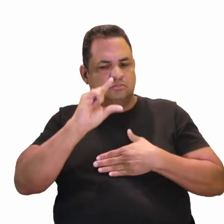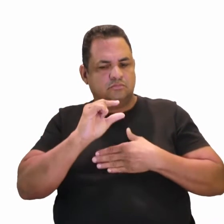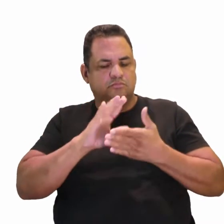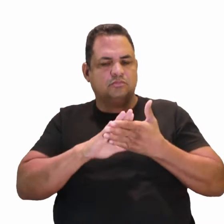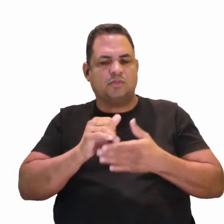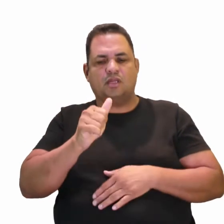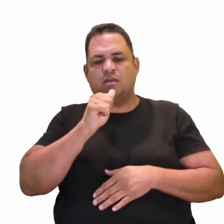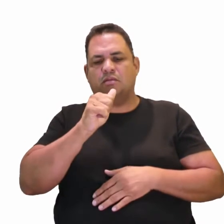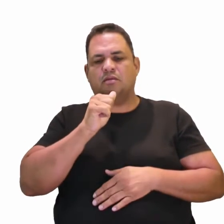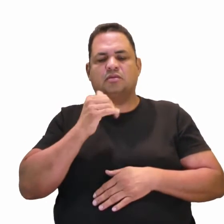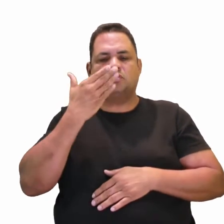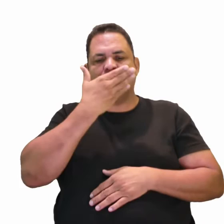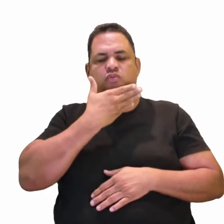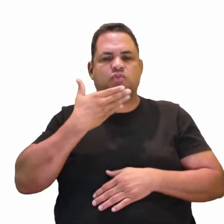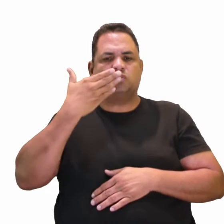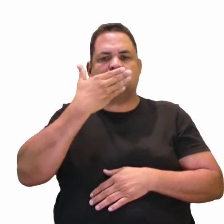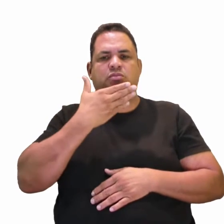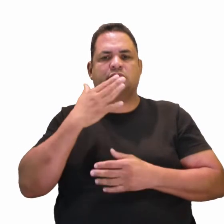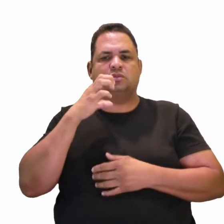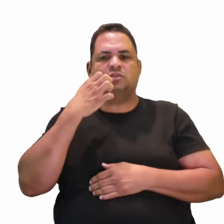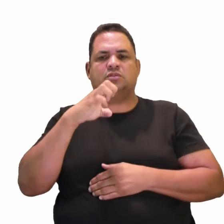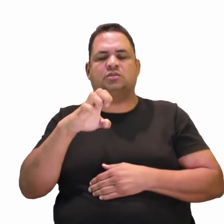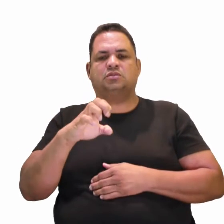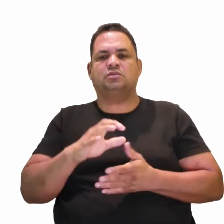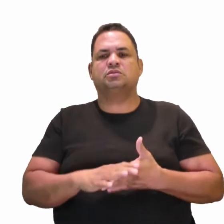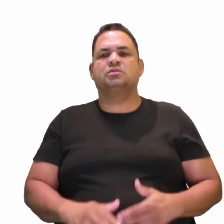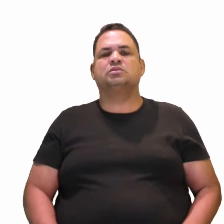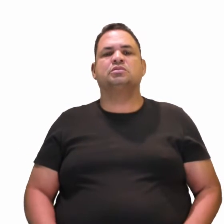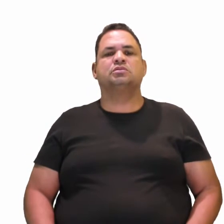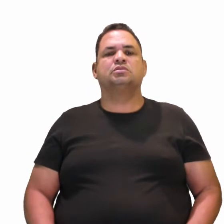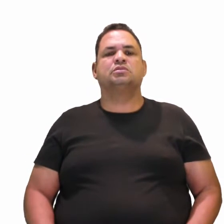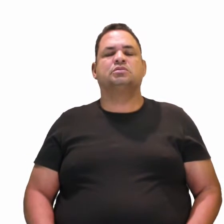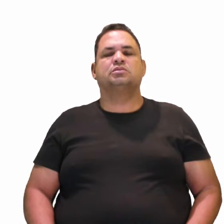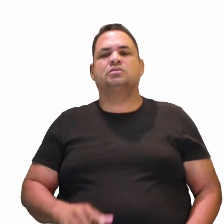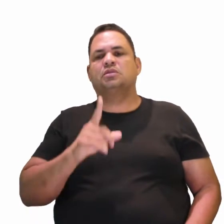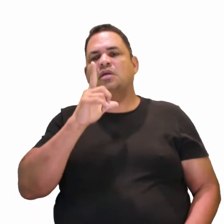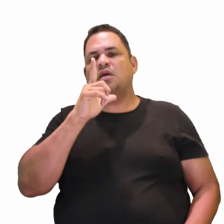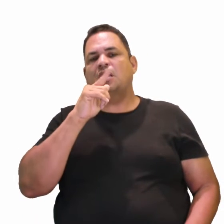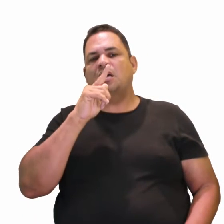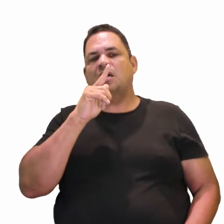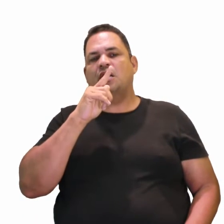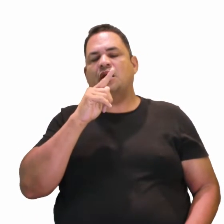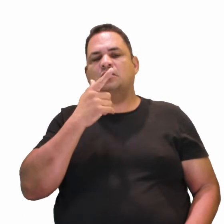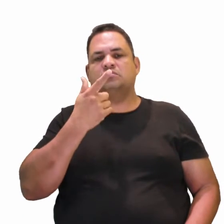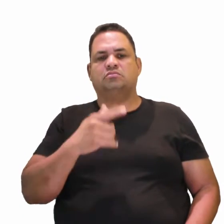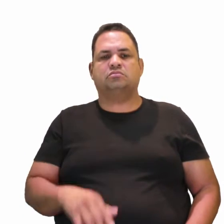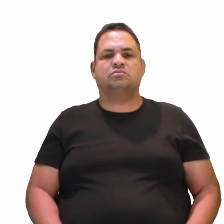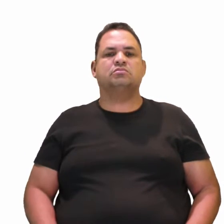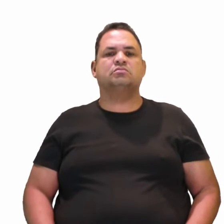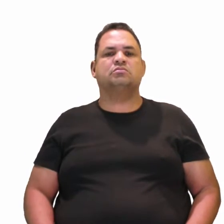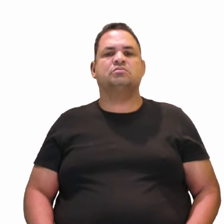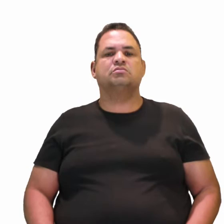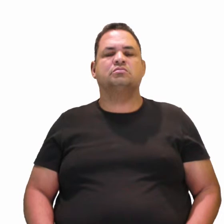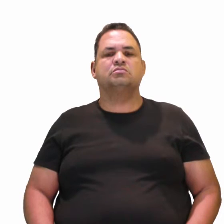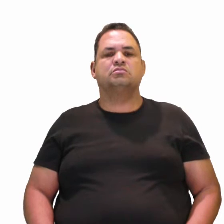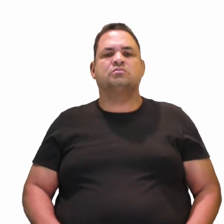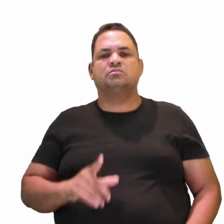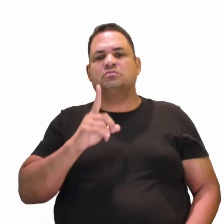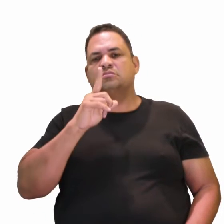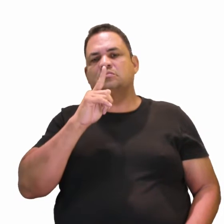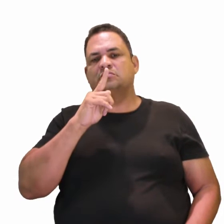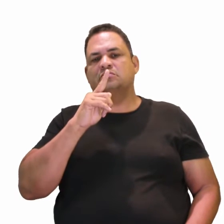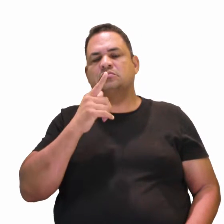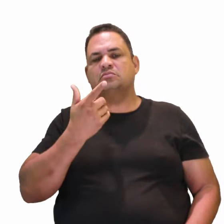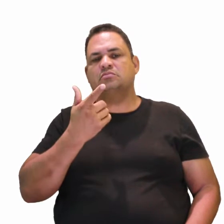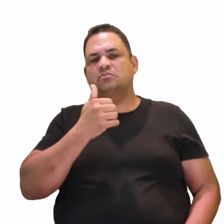açucaradas, como refrigerantes e bebidas energéticas. Água, water is the healthiest drink, com certeza.